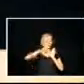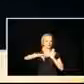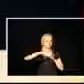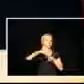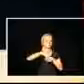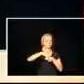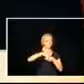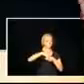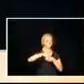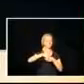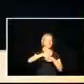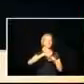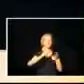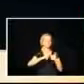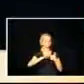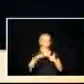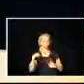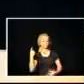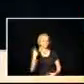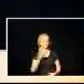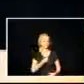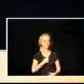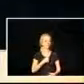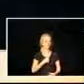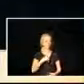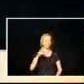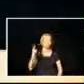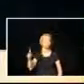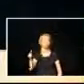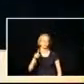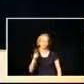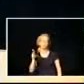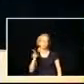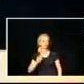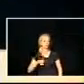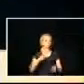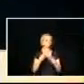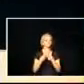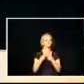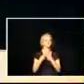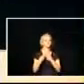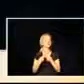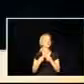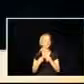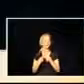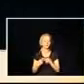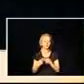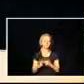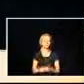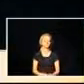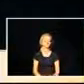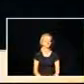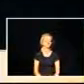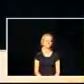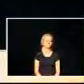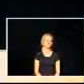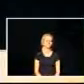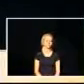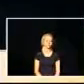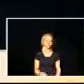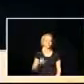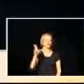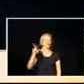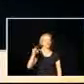esperado ansiosamente pelos servidores que pertencem à universidade e à escola Dr. Alfredo